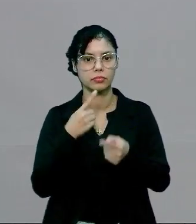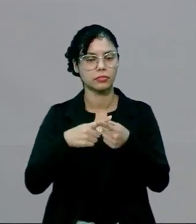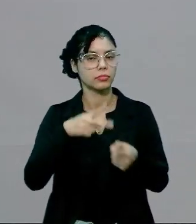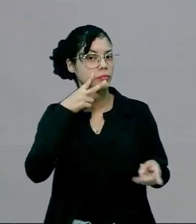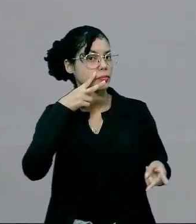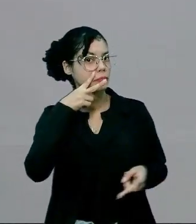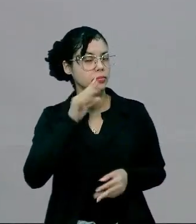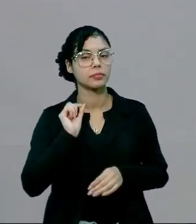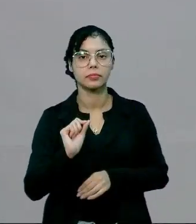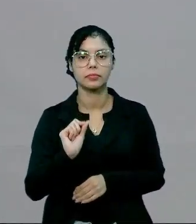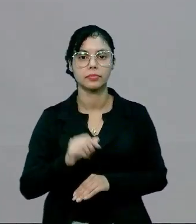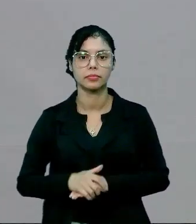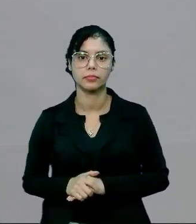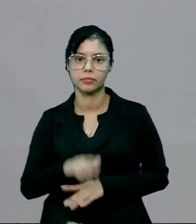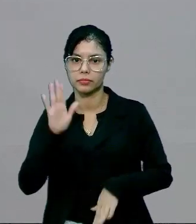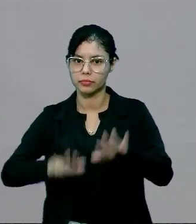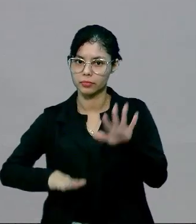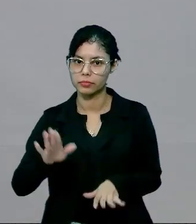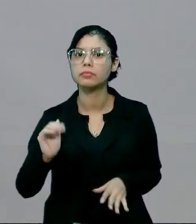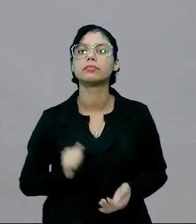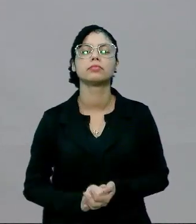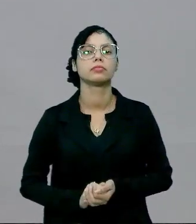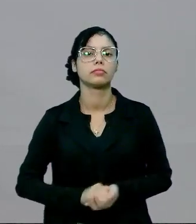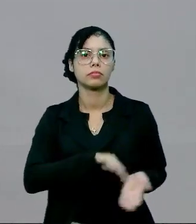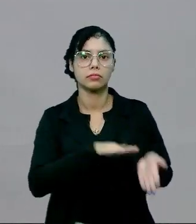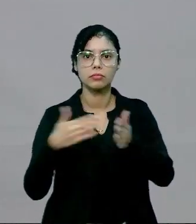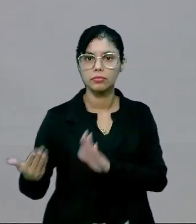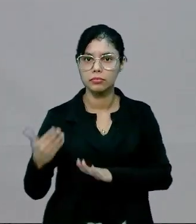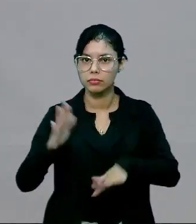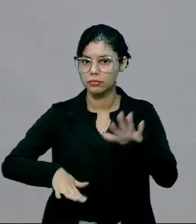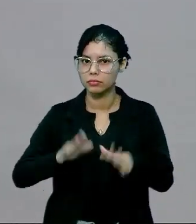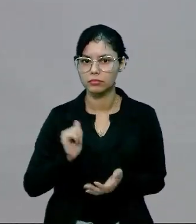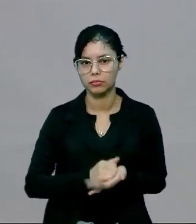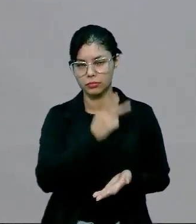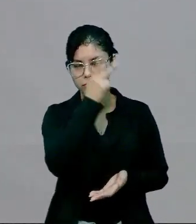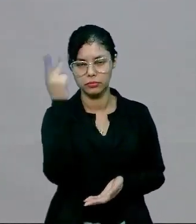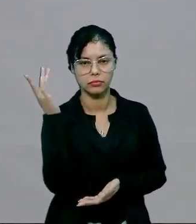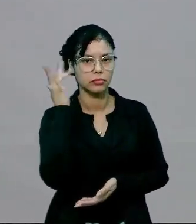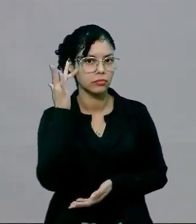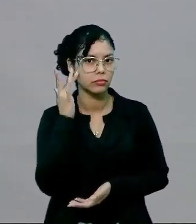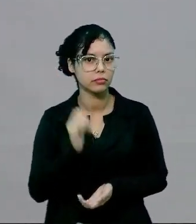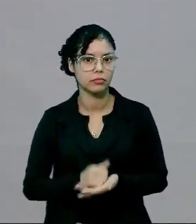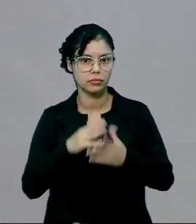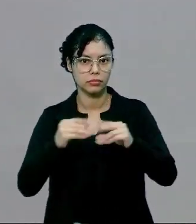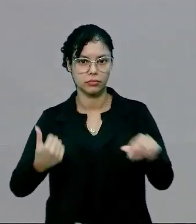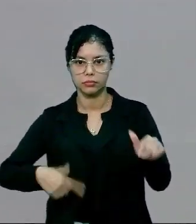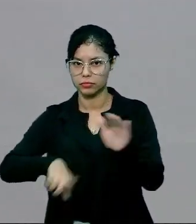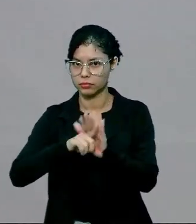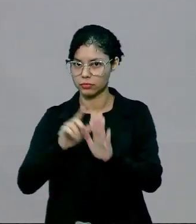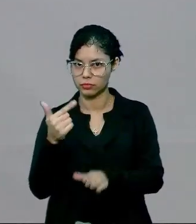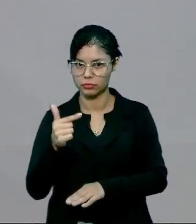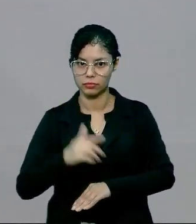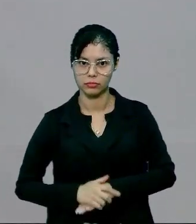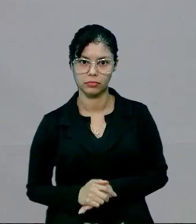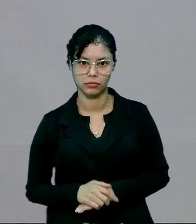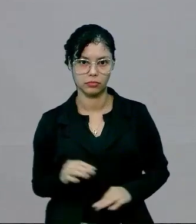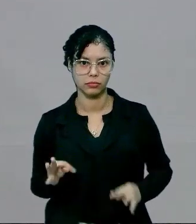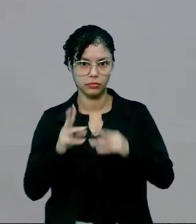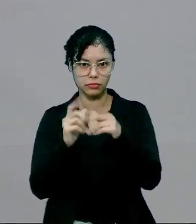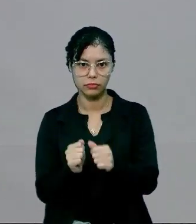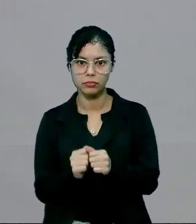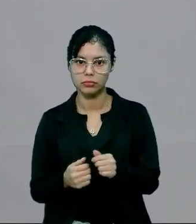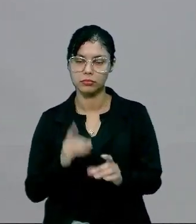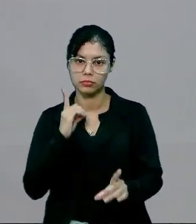nós observamos, e às vezes, na maior parte das vezes, as pessoas acham que é uma terra sem lei. E não é, gente. Todo mundo